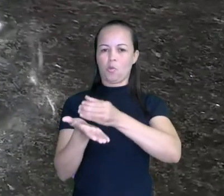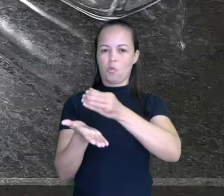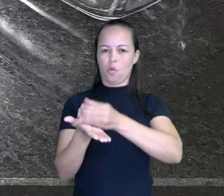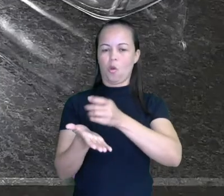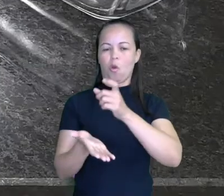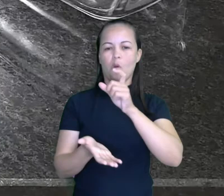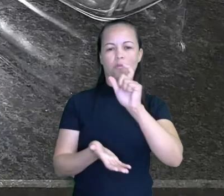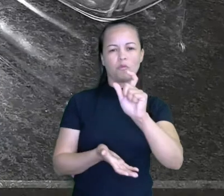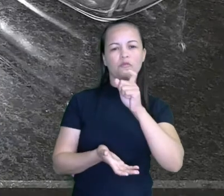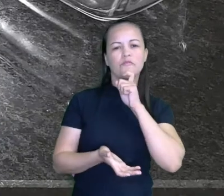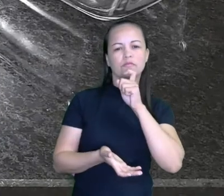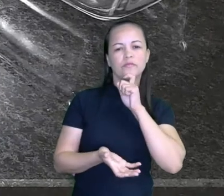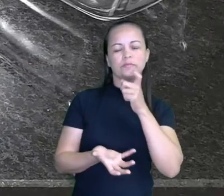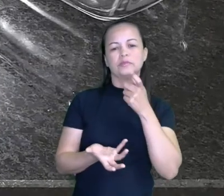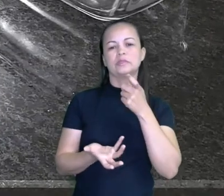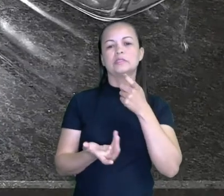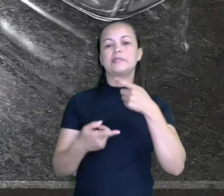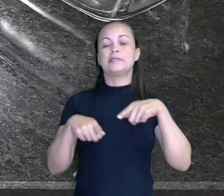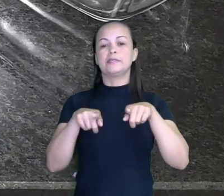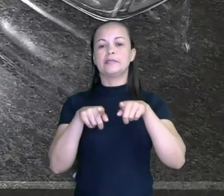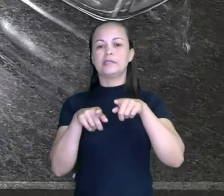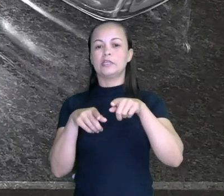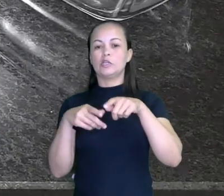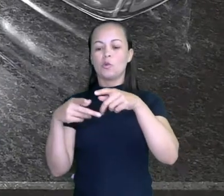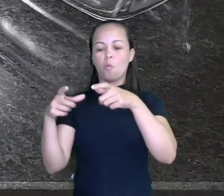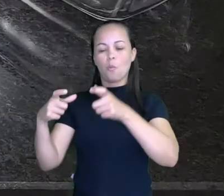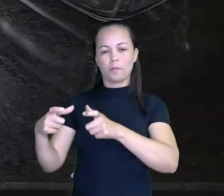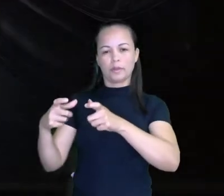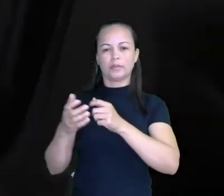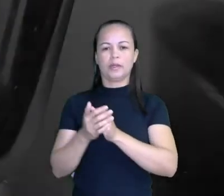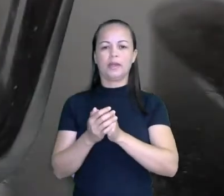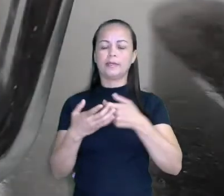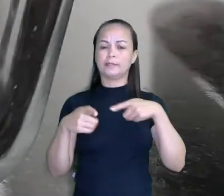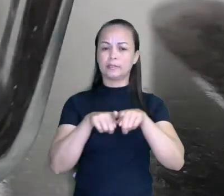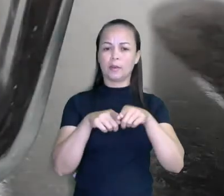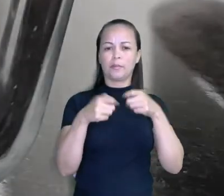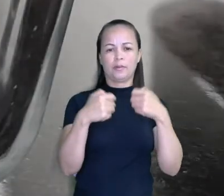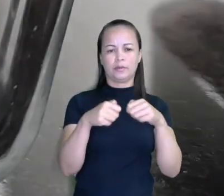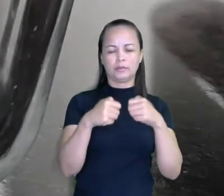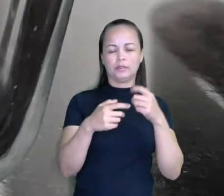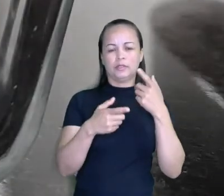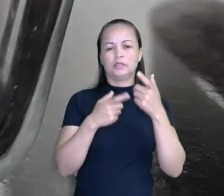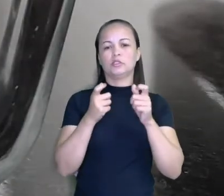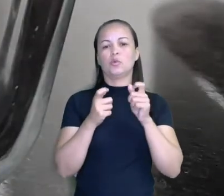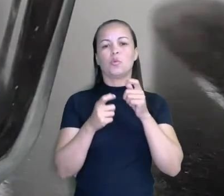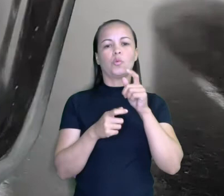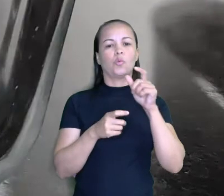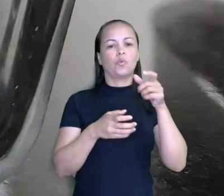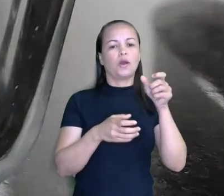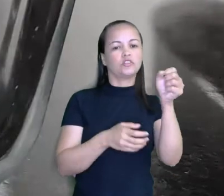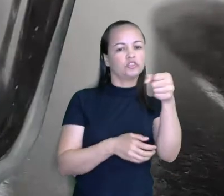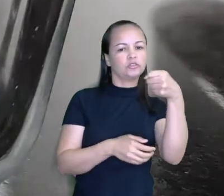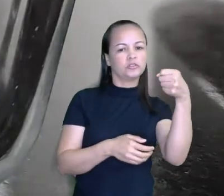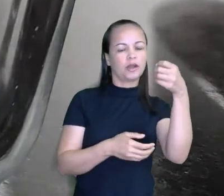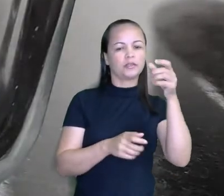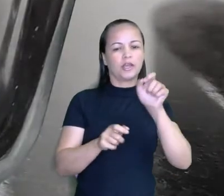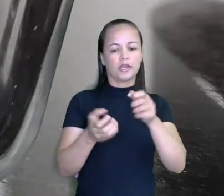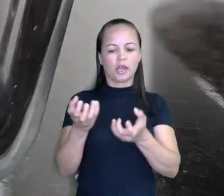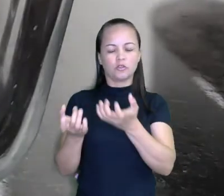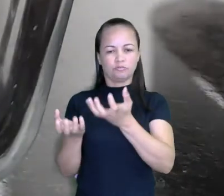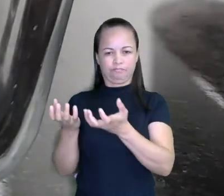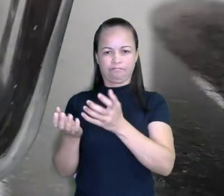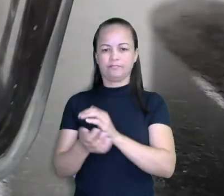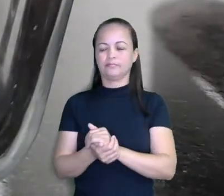recipiente. Vamos usar também um fogão e um refrigerador. O gelo é produzido através da solidificação da